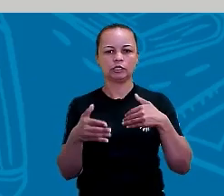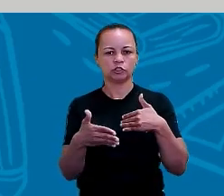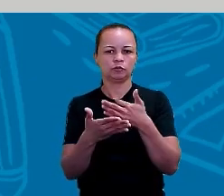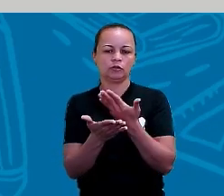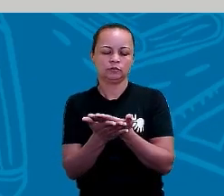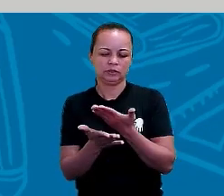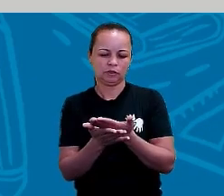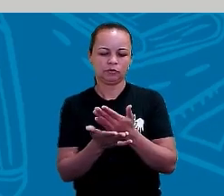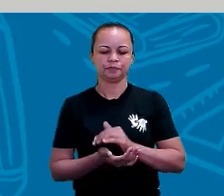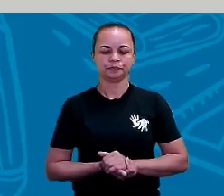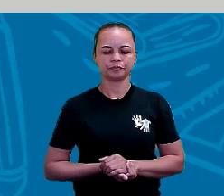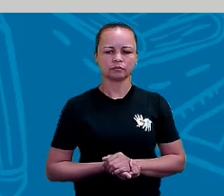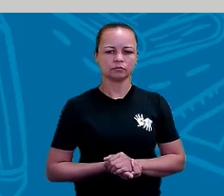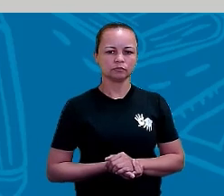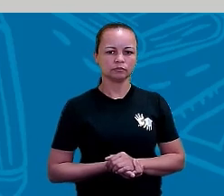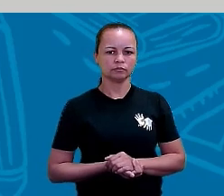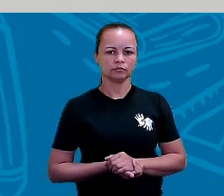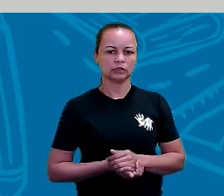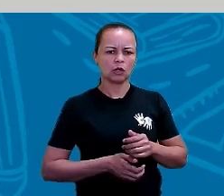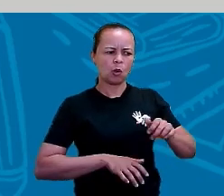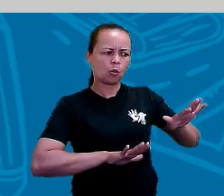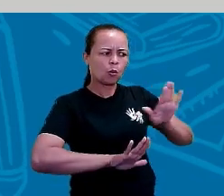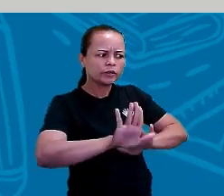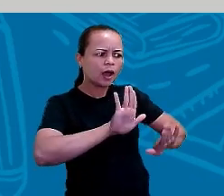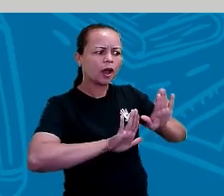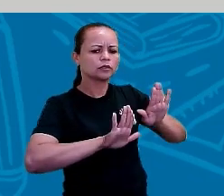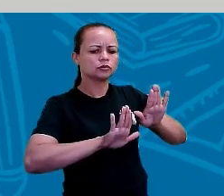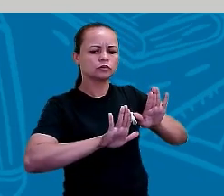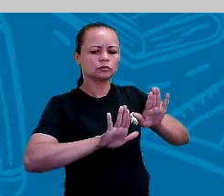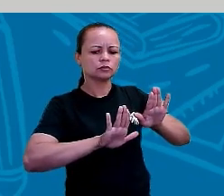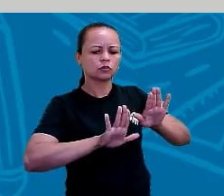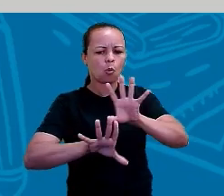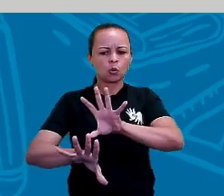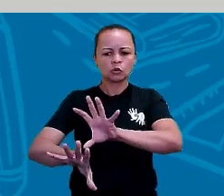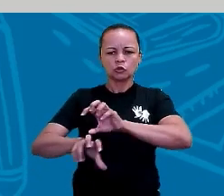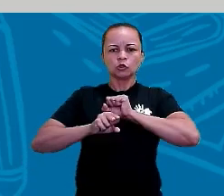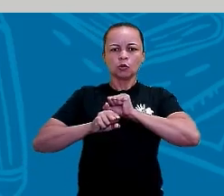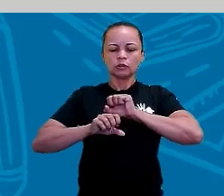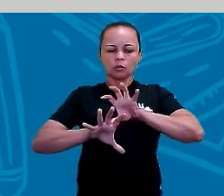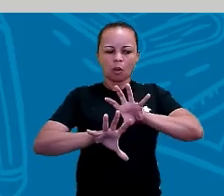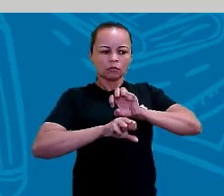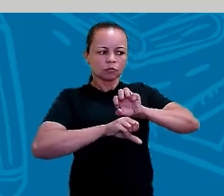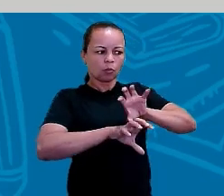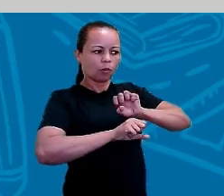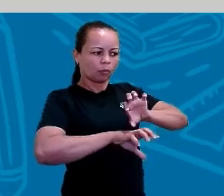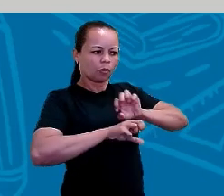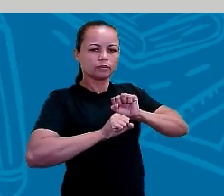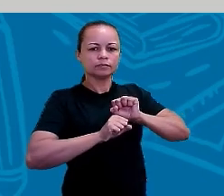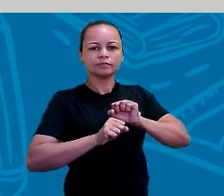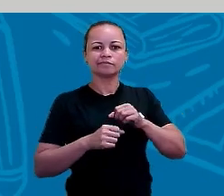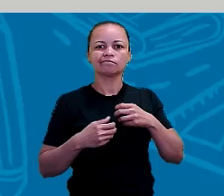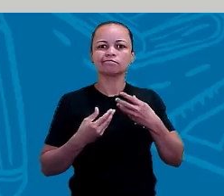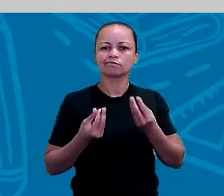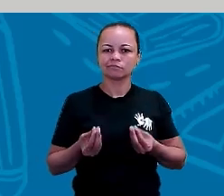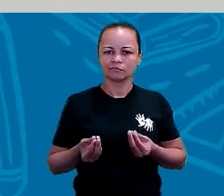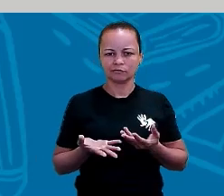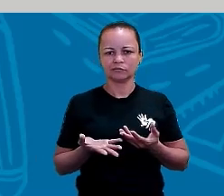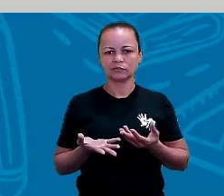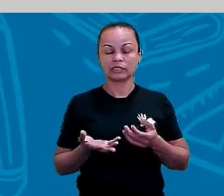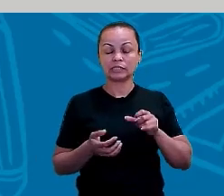Cuidado! Ou o consumo pode te consumir. Se você não tiver cuidado e